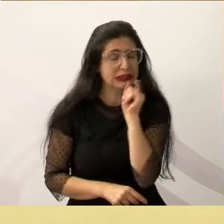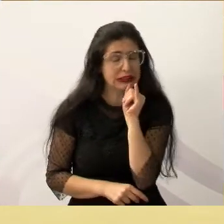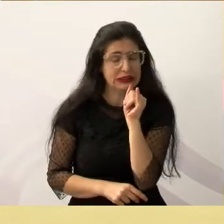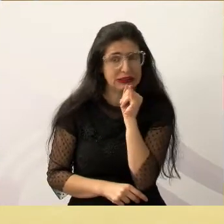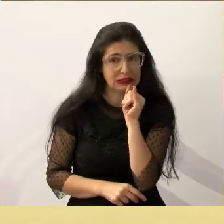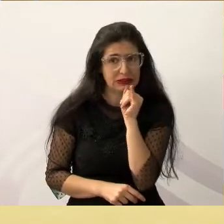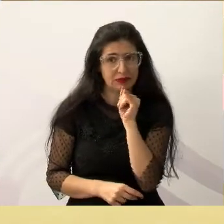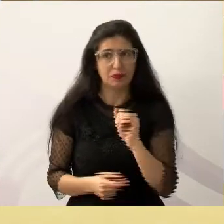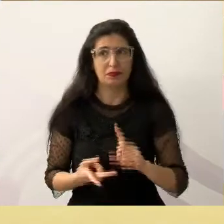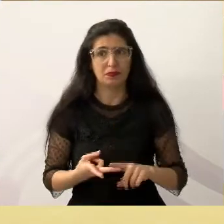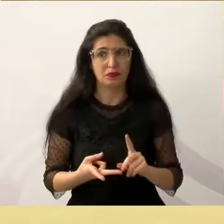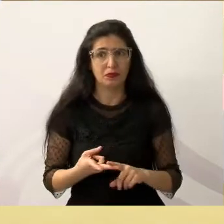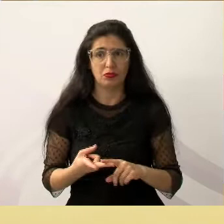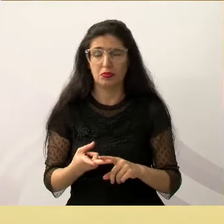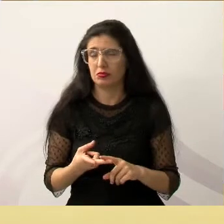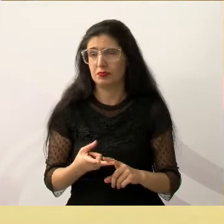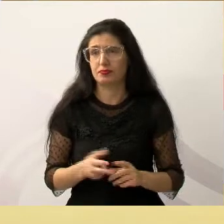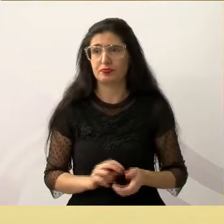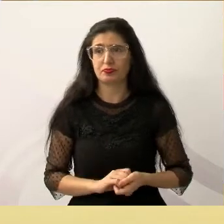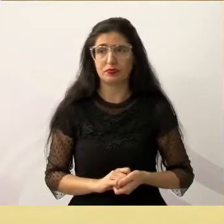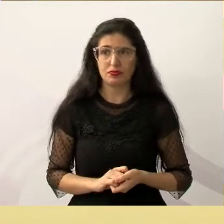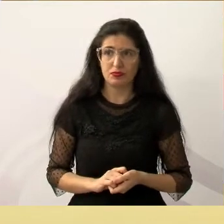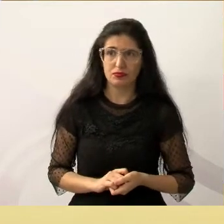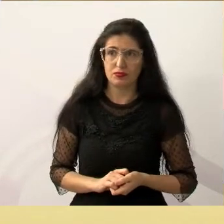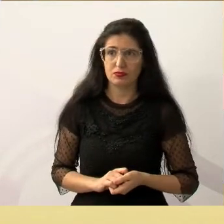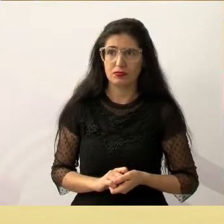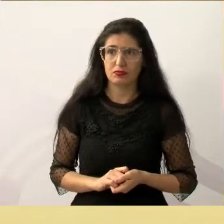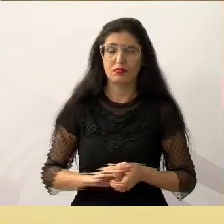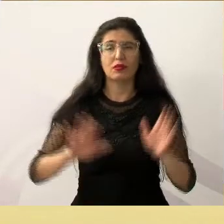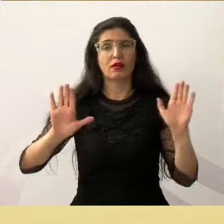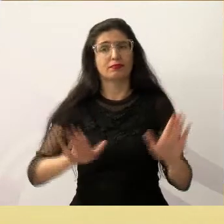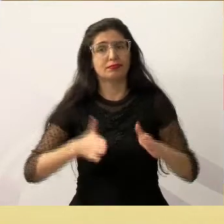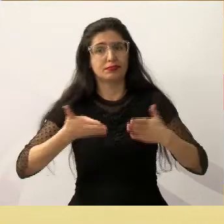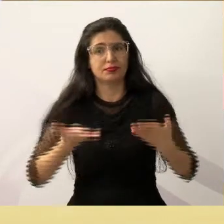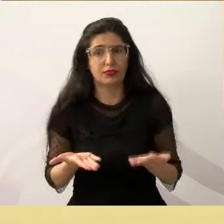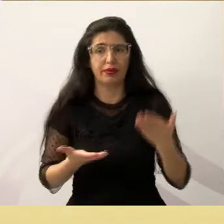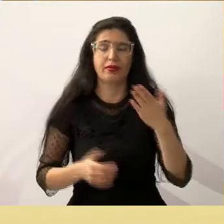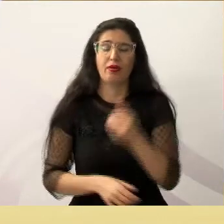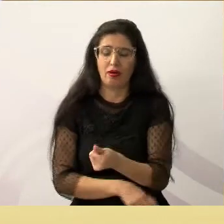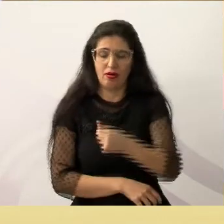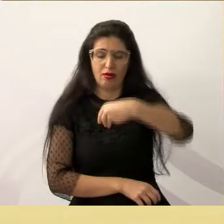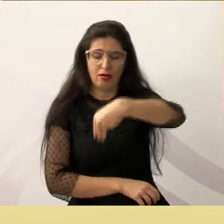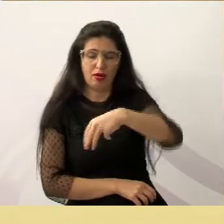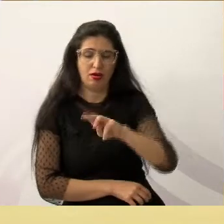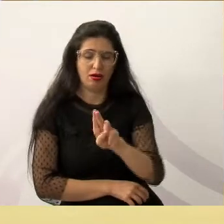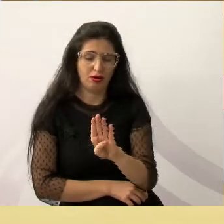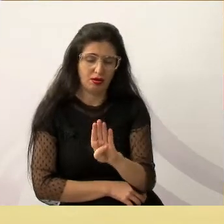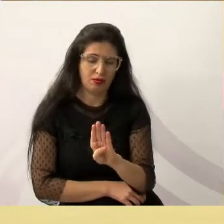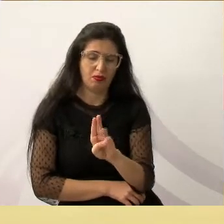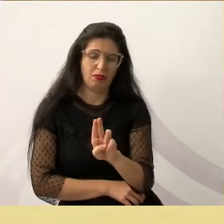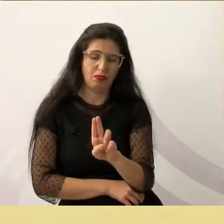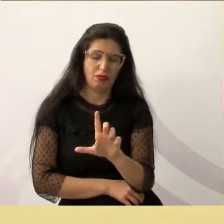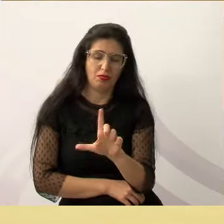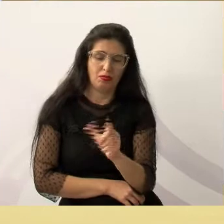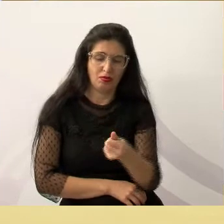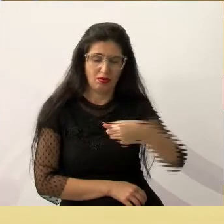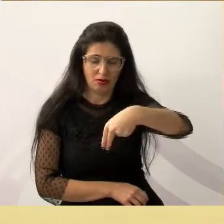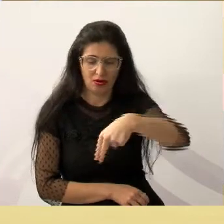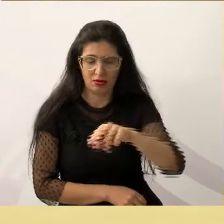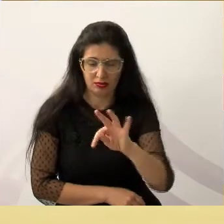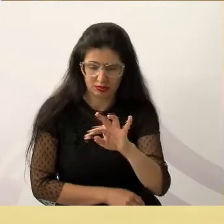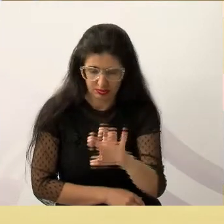local marcado. Então, nesse sentido de entender que a palavra ambulante ela pode ser mais